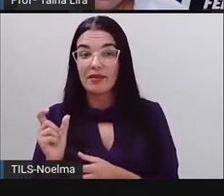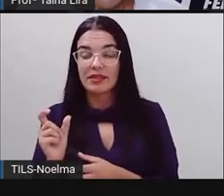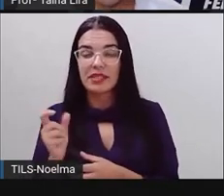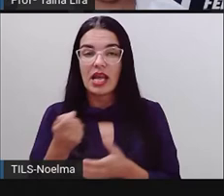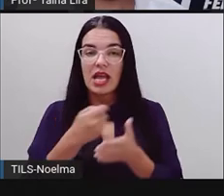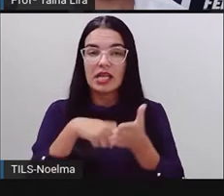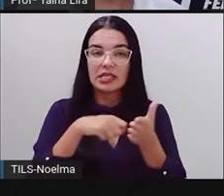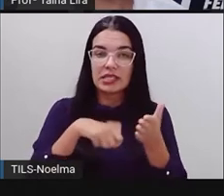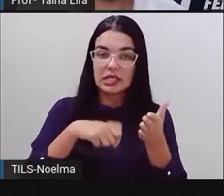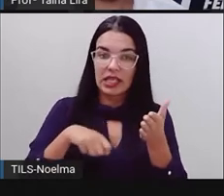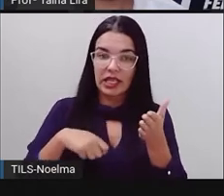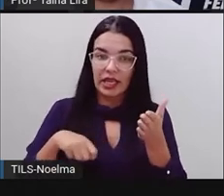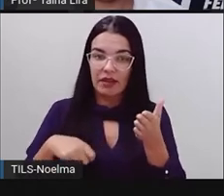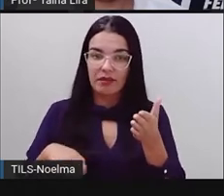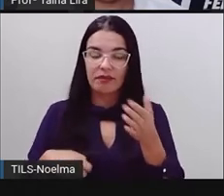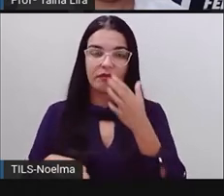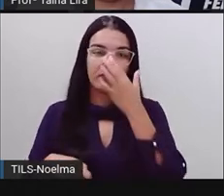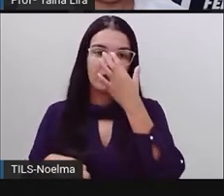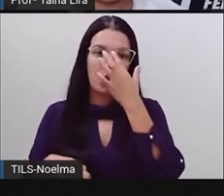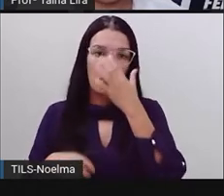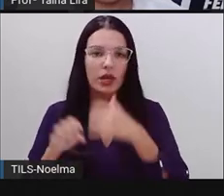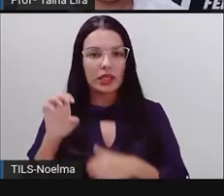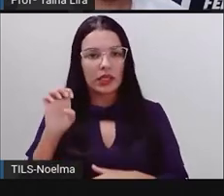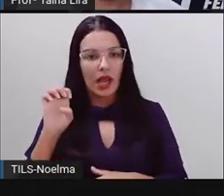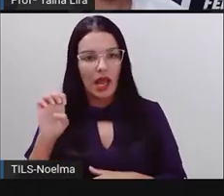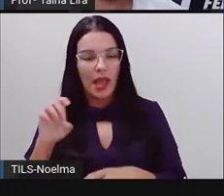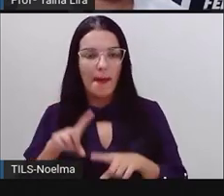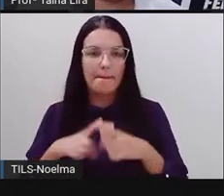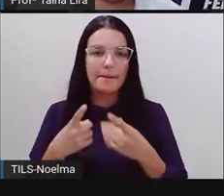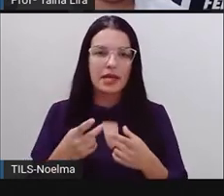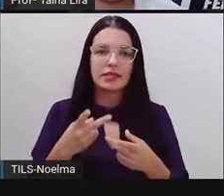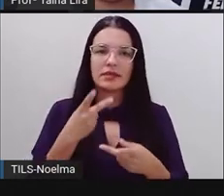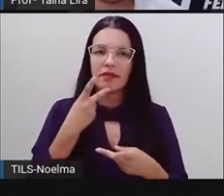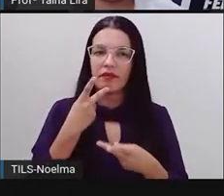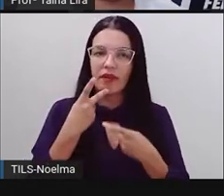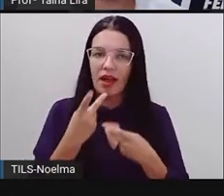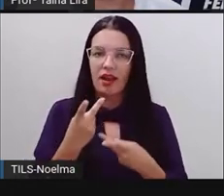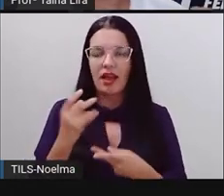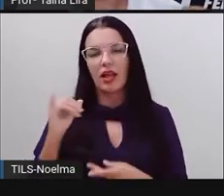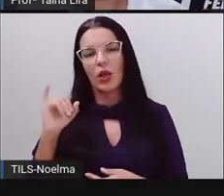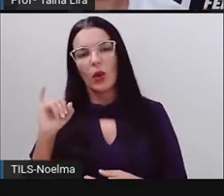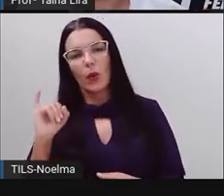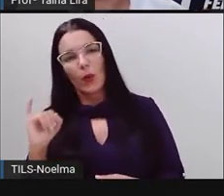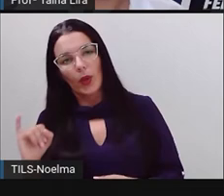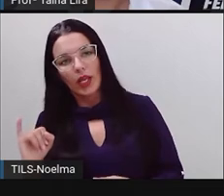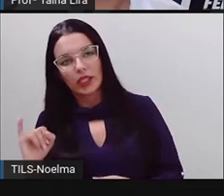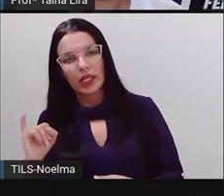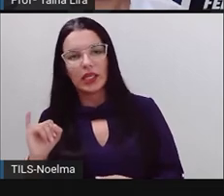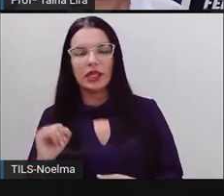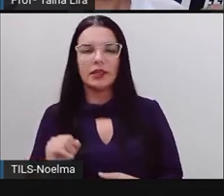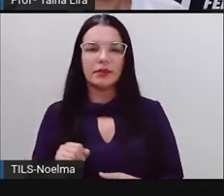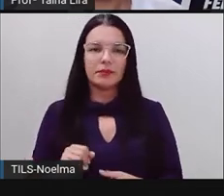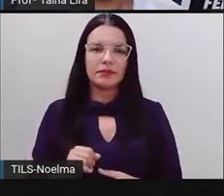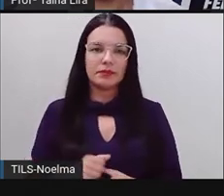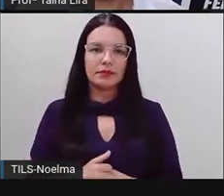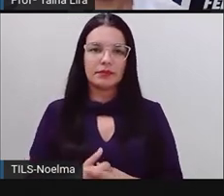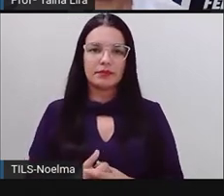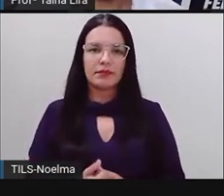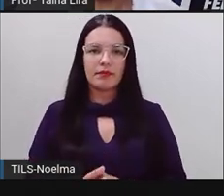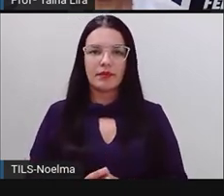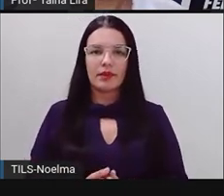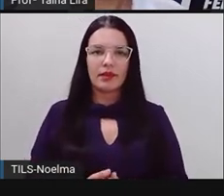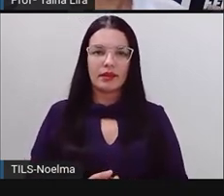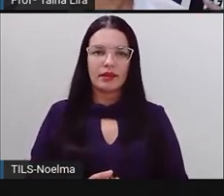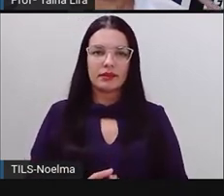que a gente escreve aí com a letra m mas que a gente pronuncia né como se estivesse ali uma letra e